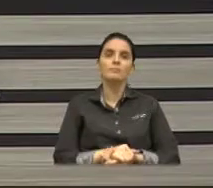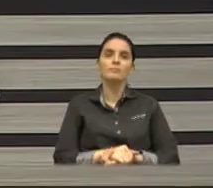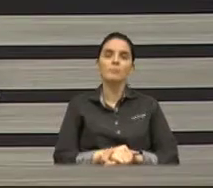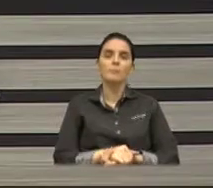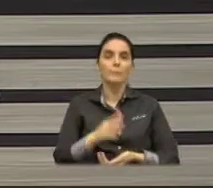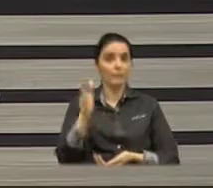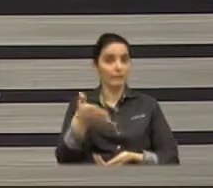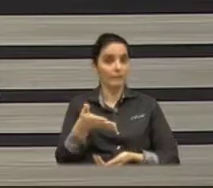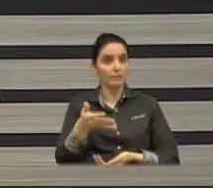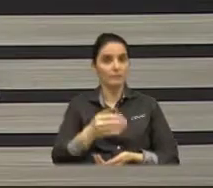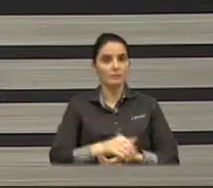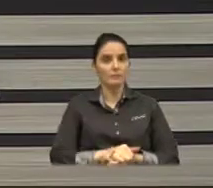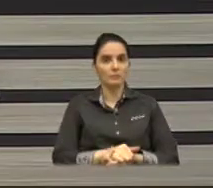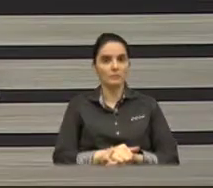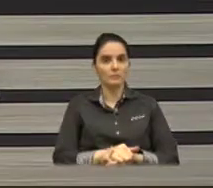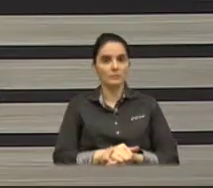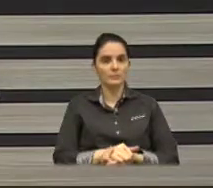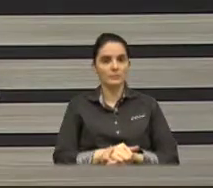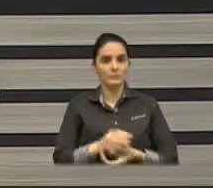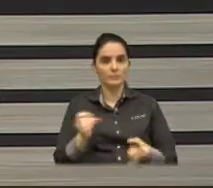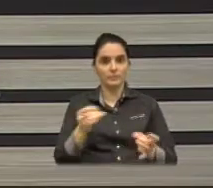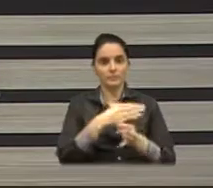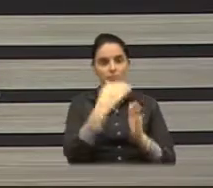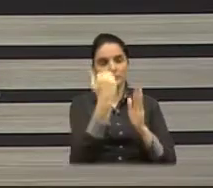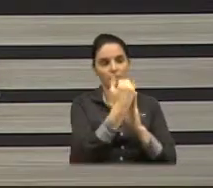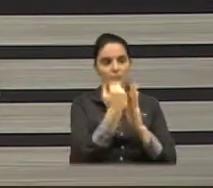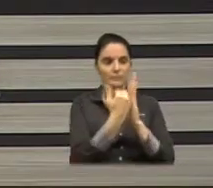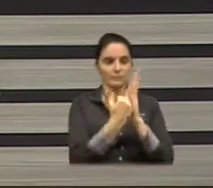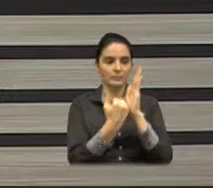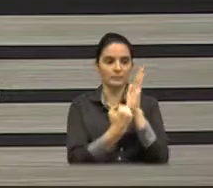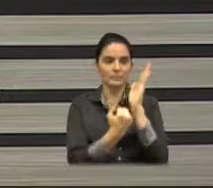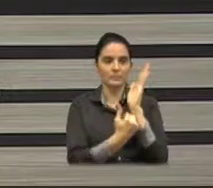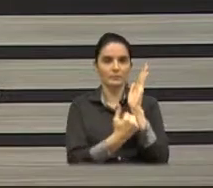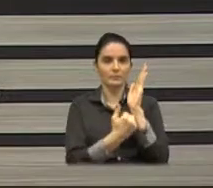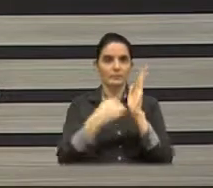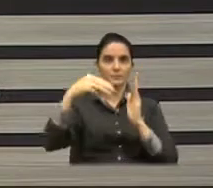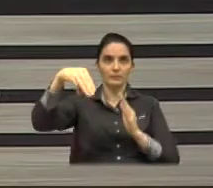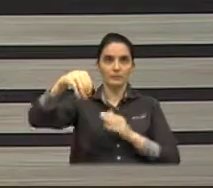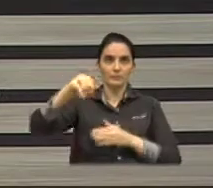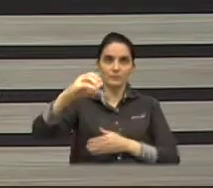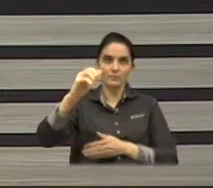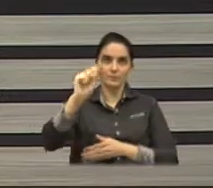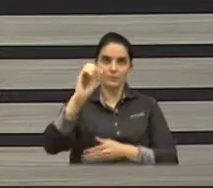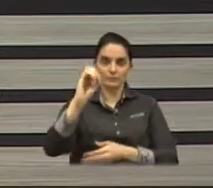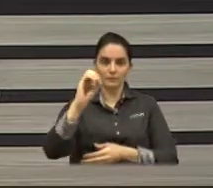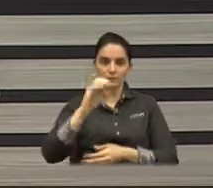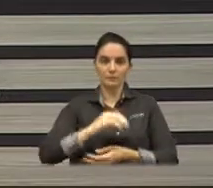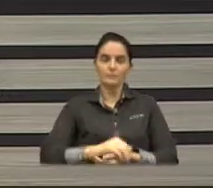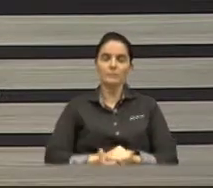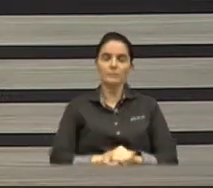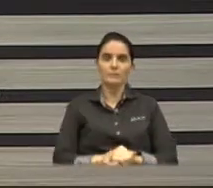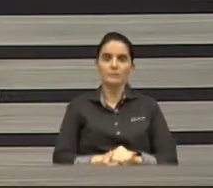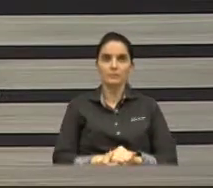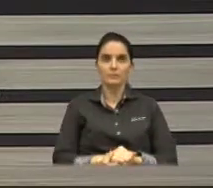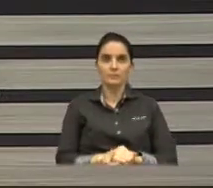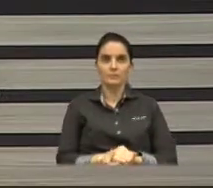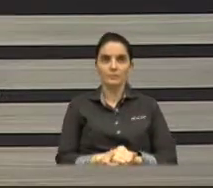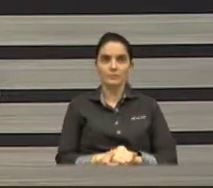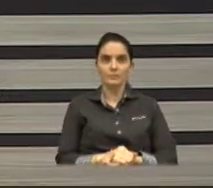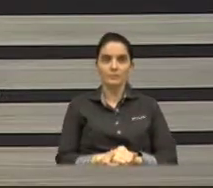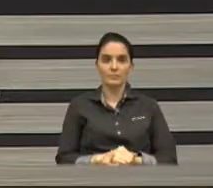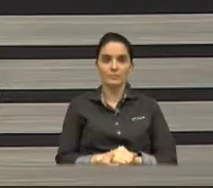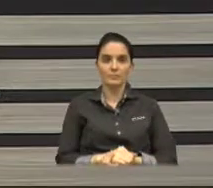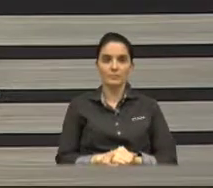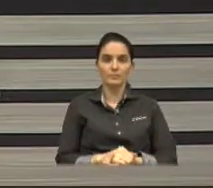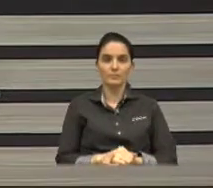Agora, terminada a pauta, vamos partir para as moções. Questão de ordem, presidente. Questão de ordem do vereador